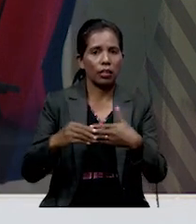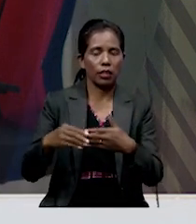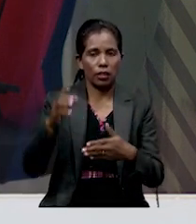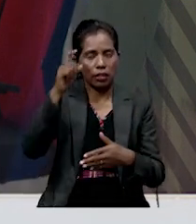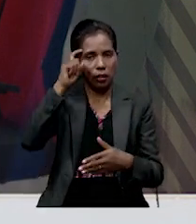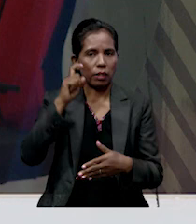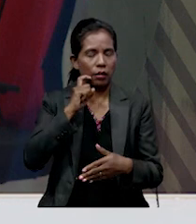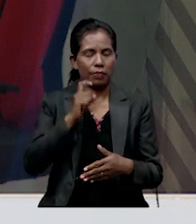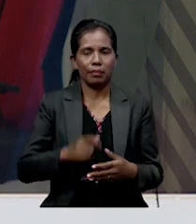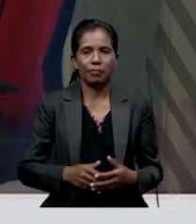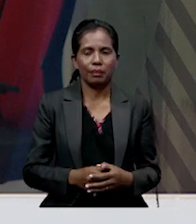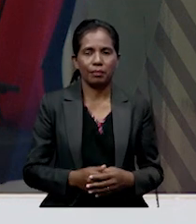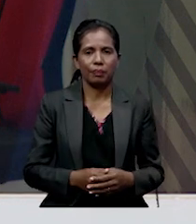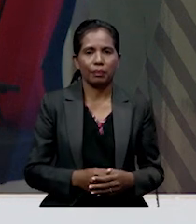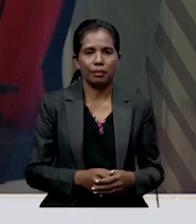Gusmão.